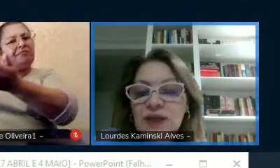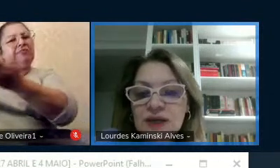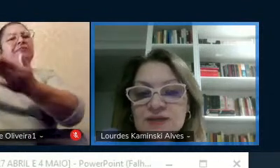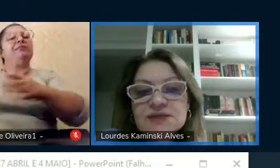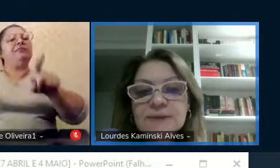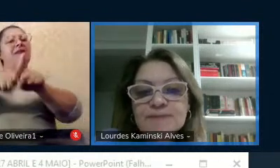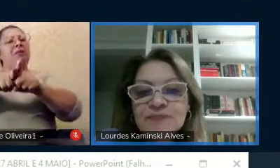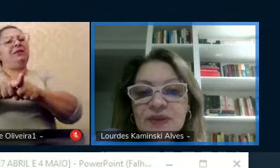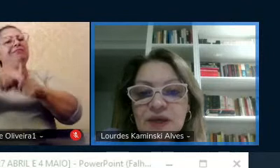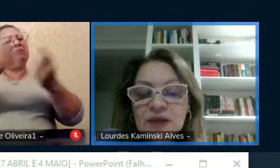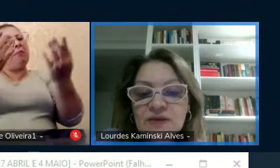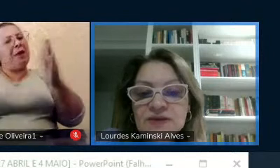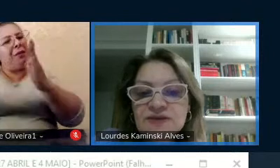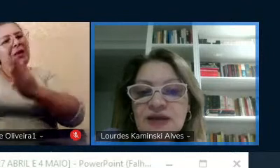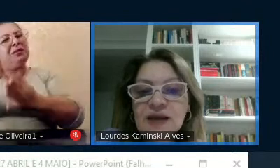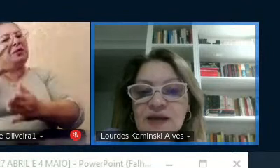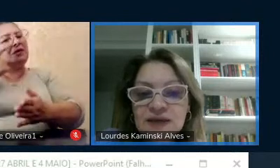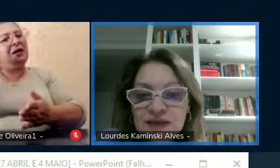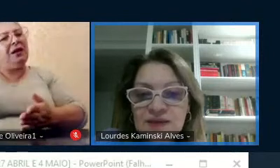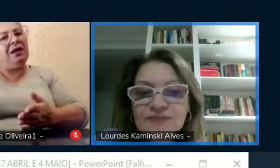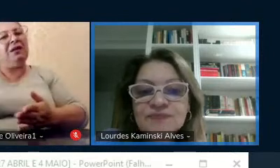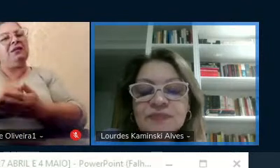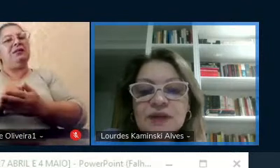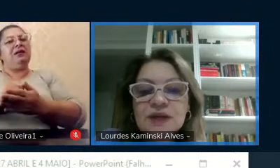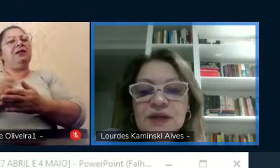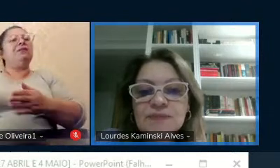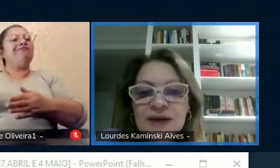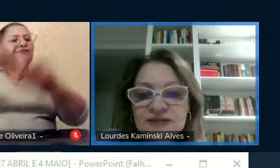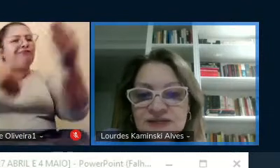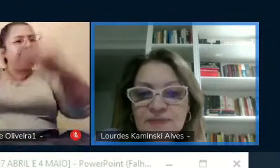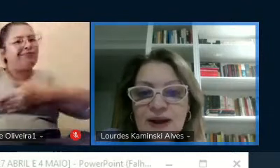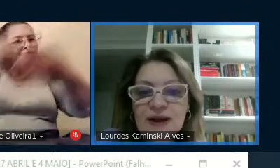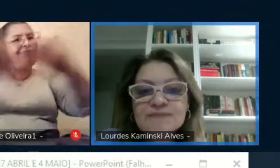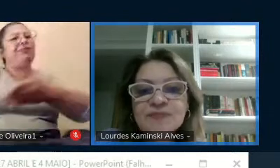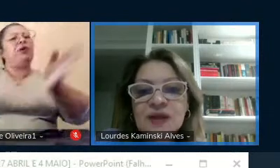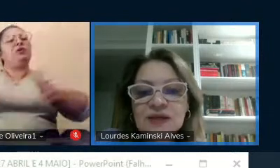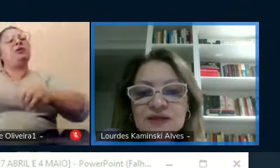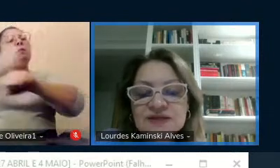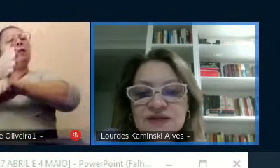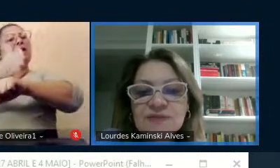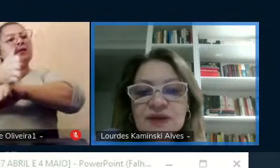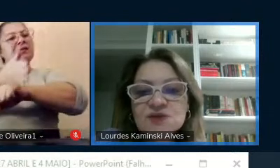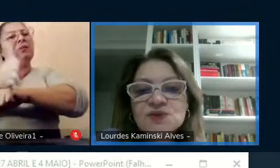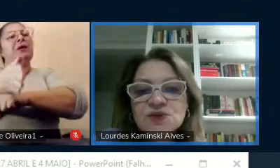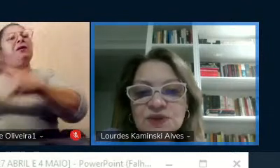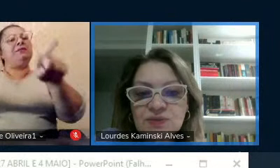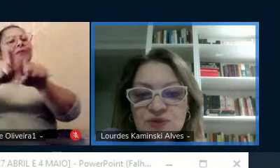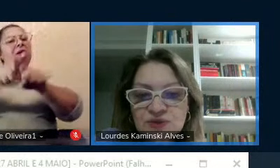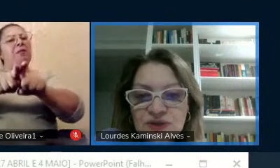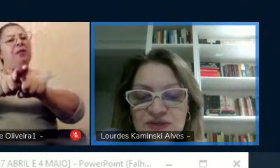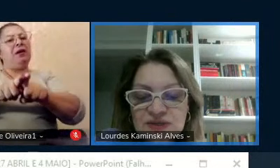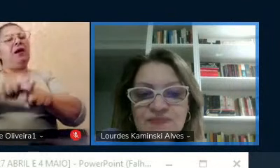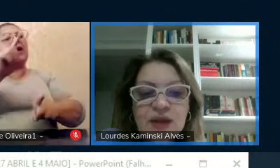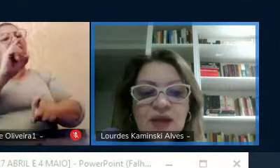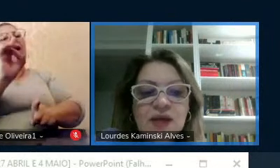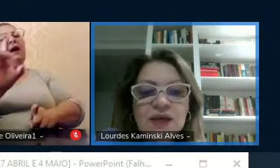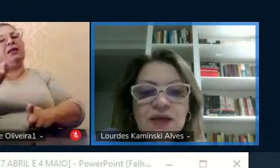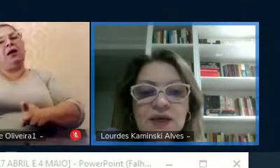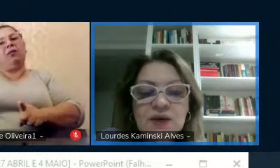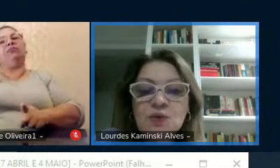cumprimentá-los pelo interesse em estarem aqui, em participar e trazer também as suas